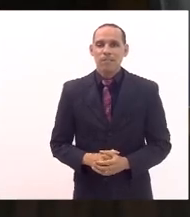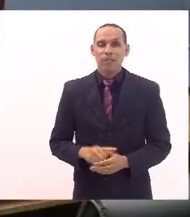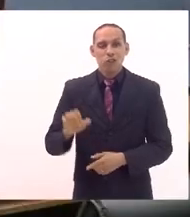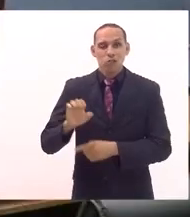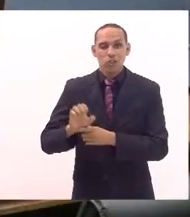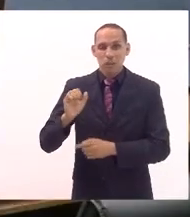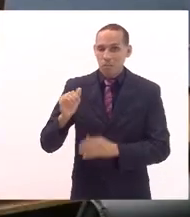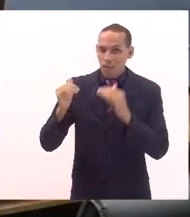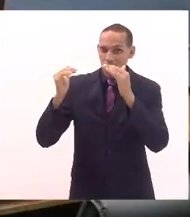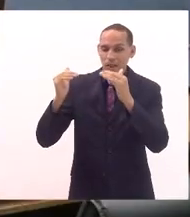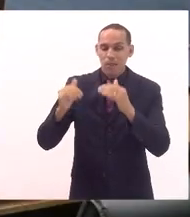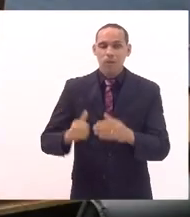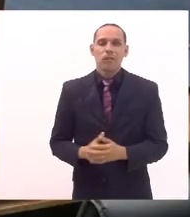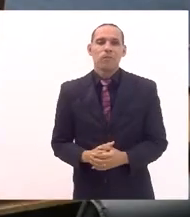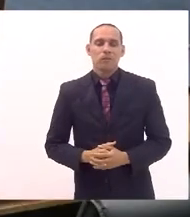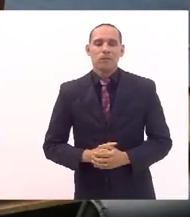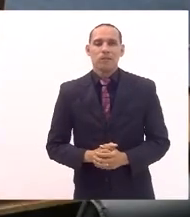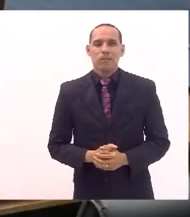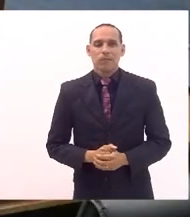maior